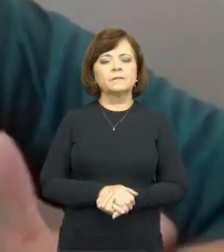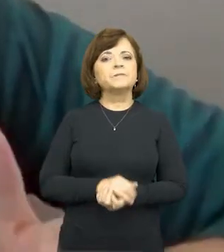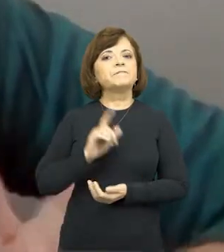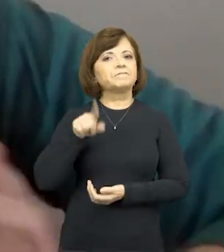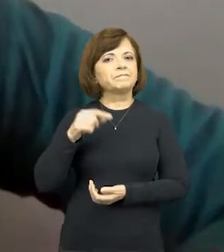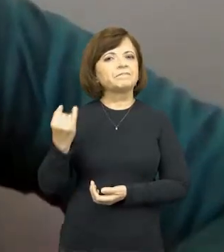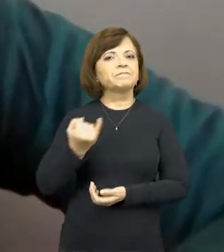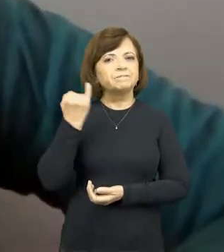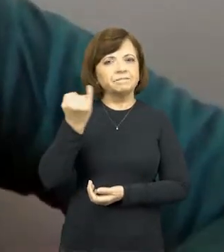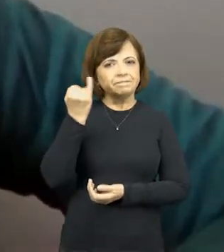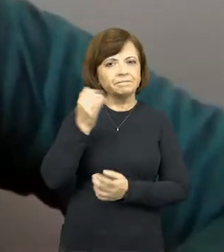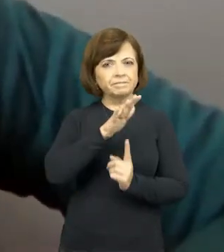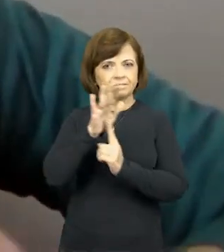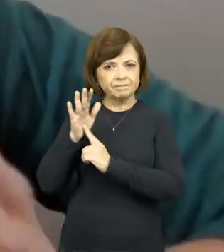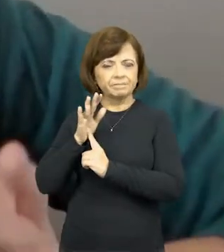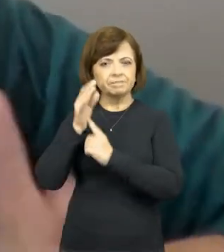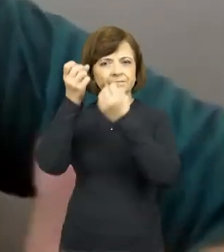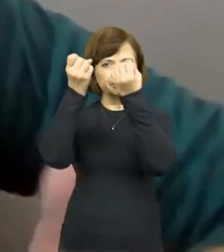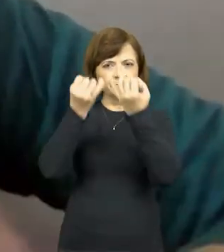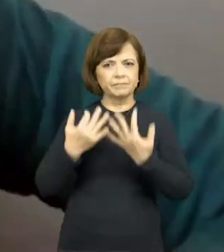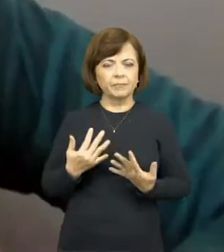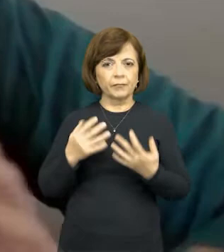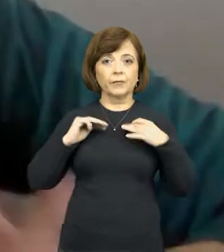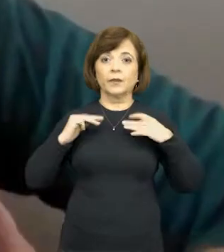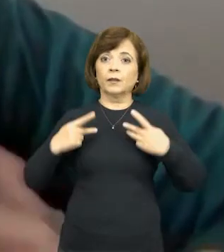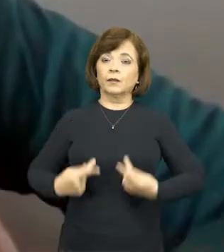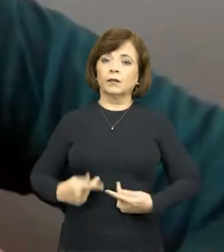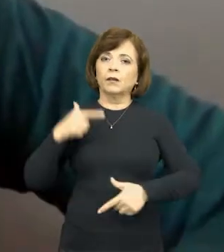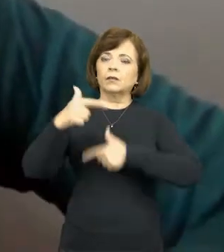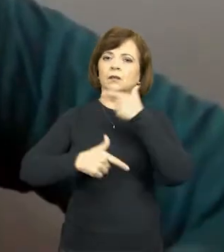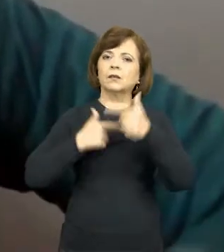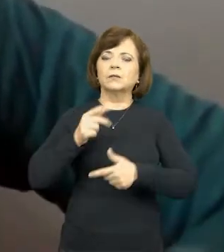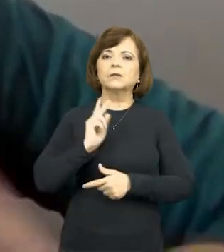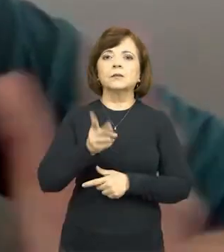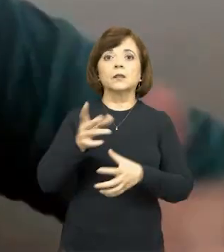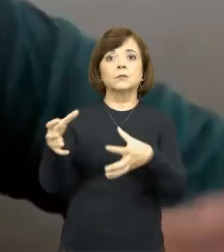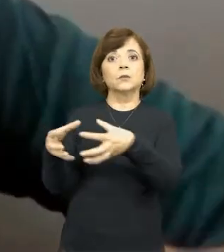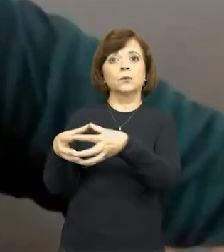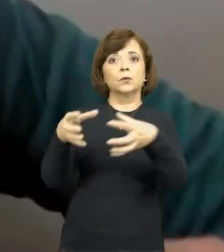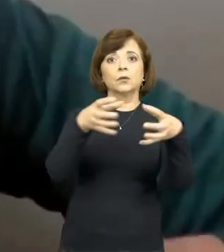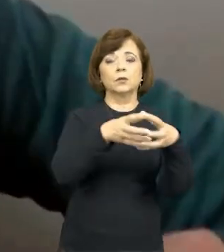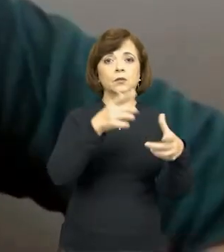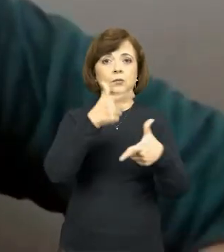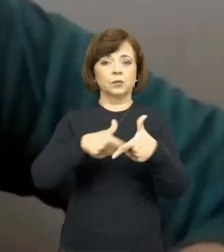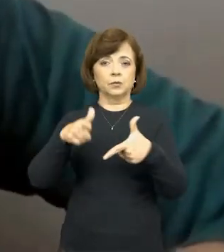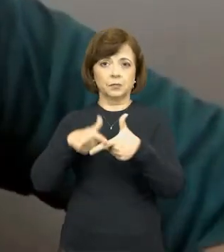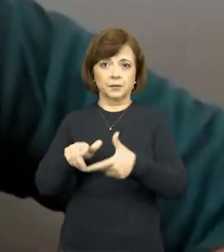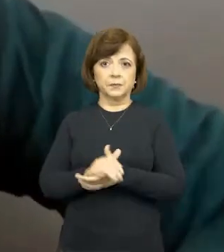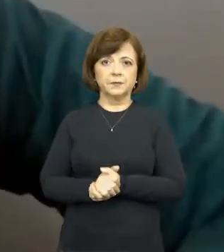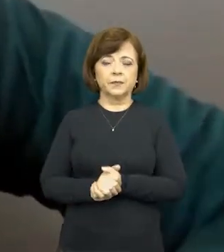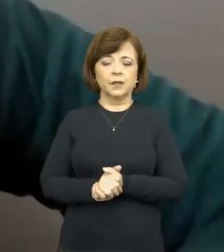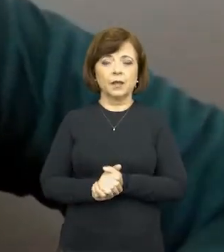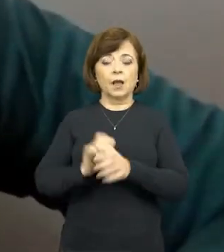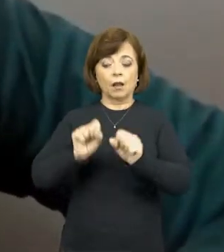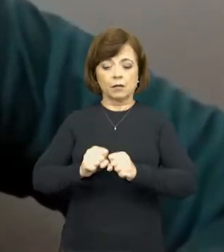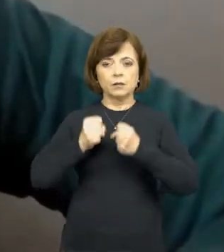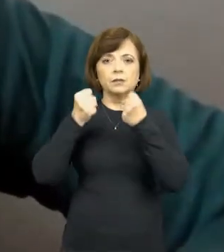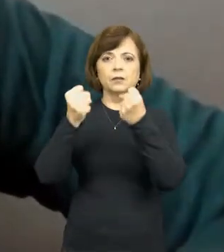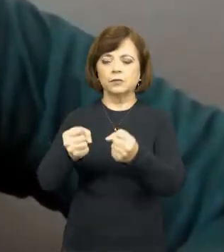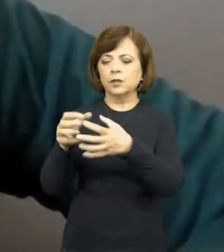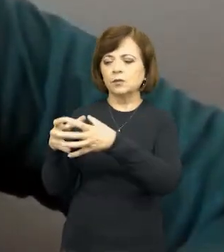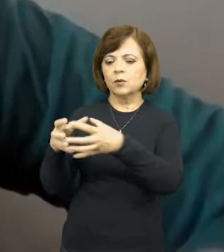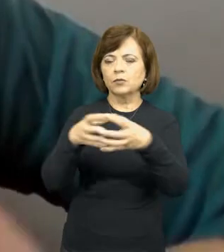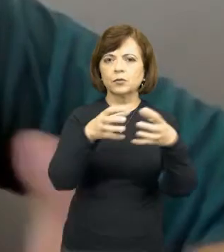Isso é sempre importante frisar, né? O Ministério Público, ele atua sempre na tutela coletiva, né? Ele defende a coletividade